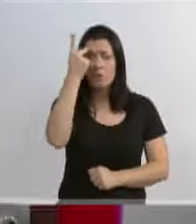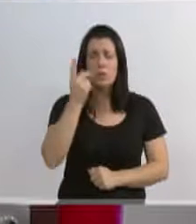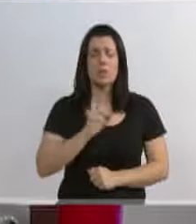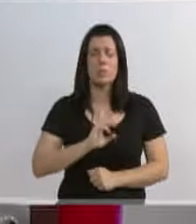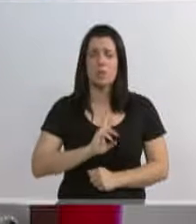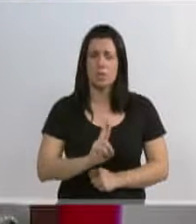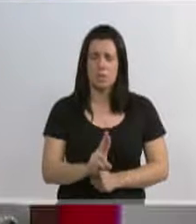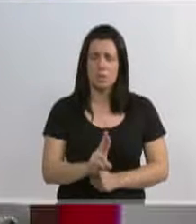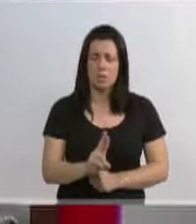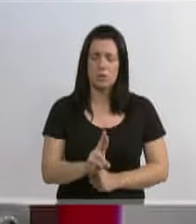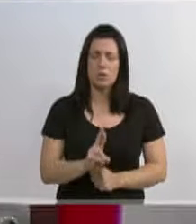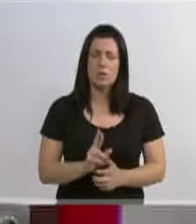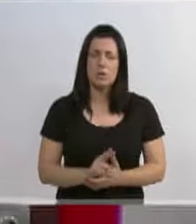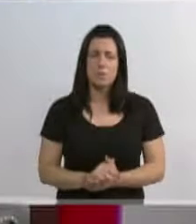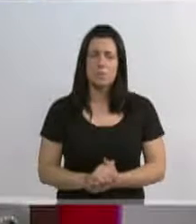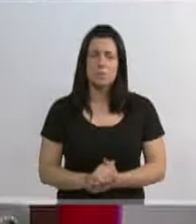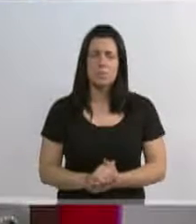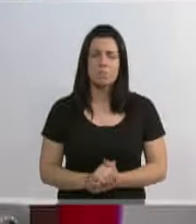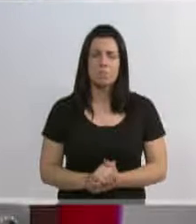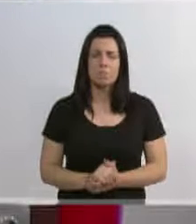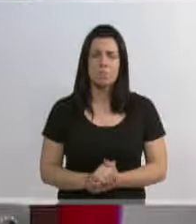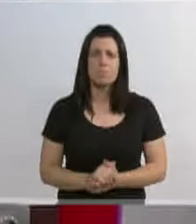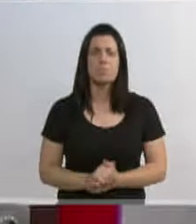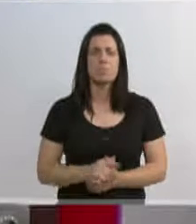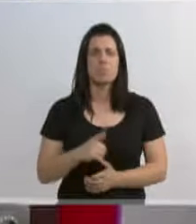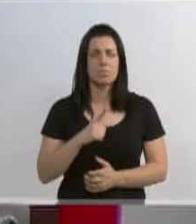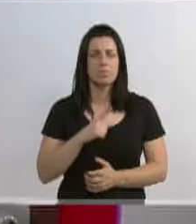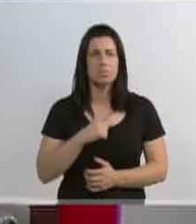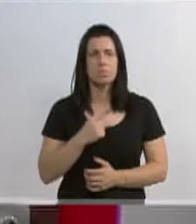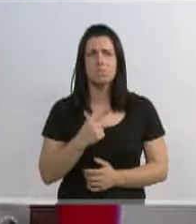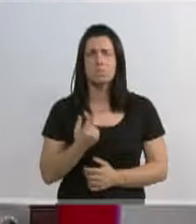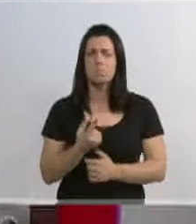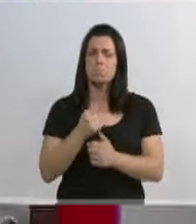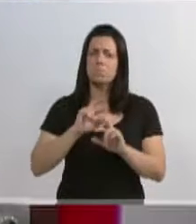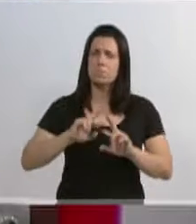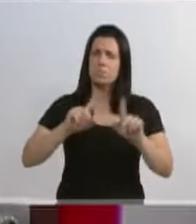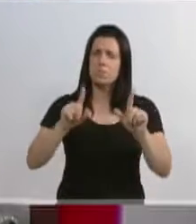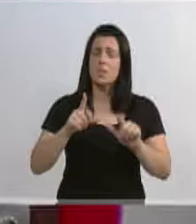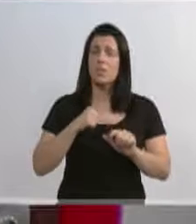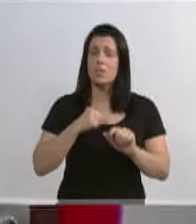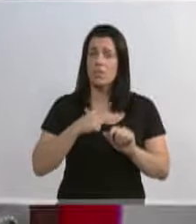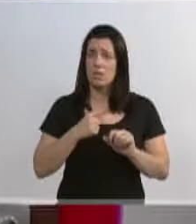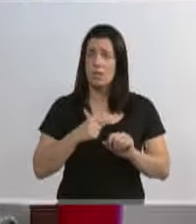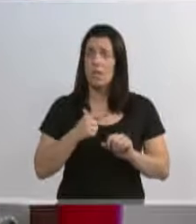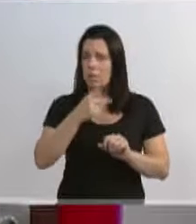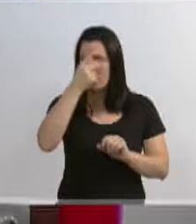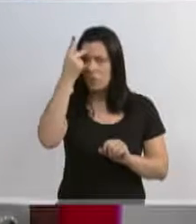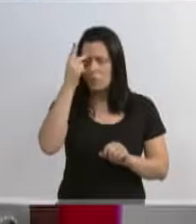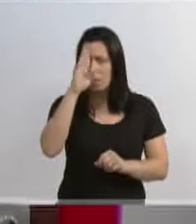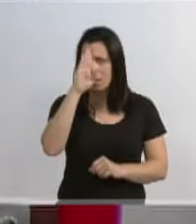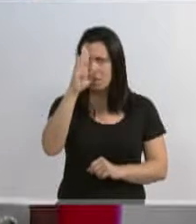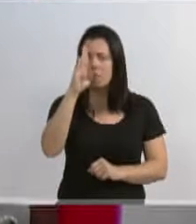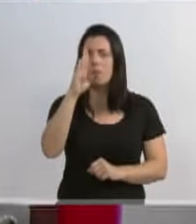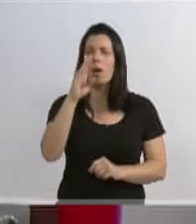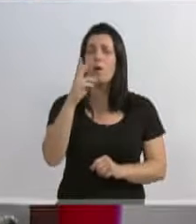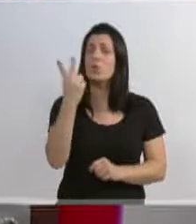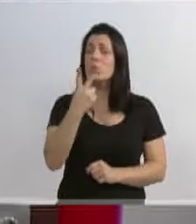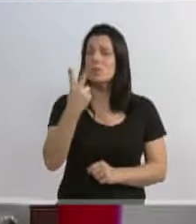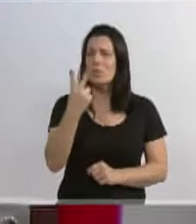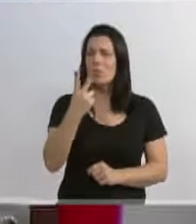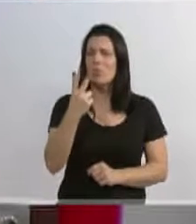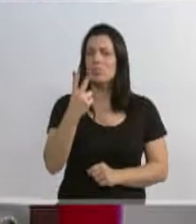representando. Aliás, diga-se passagem, tem um diferencial, tem o titular e também tem o suplente. Então todas elas já